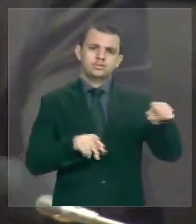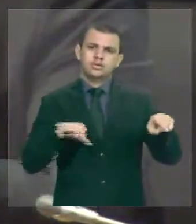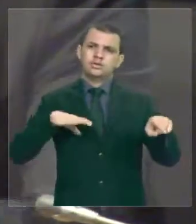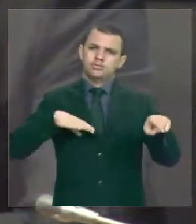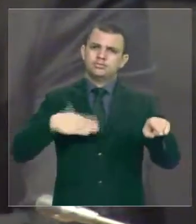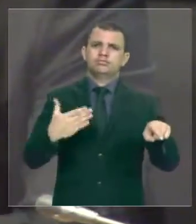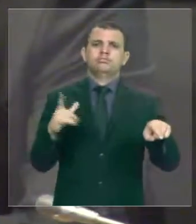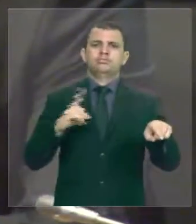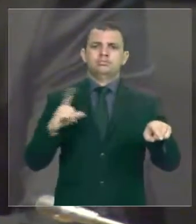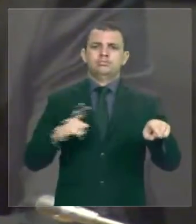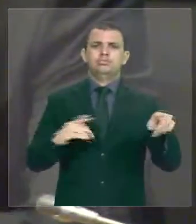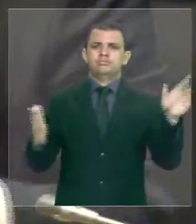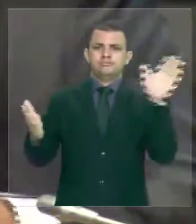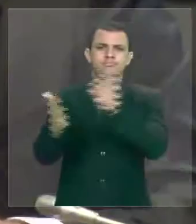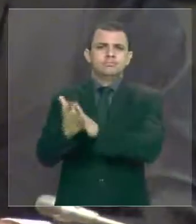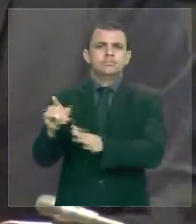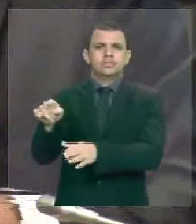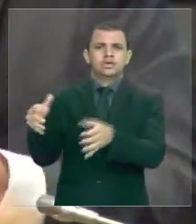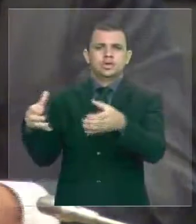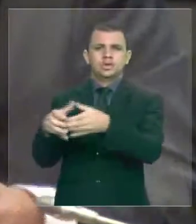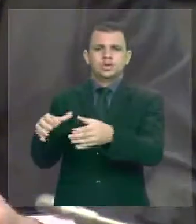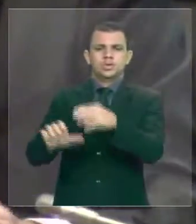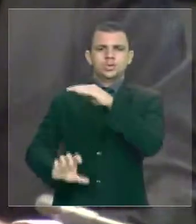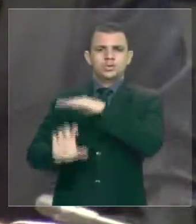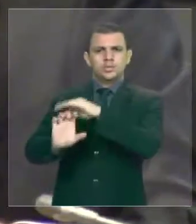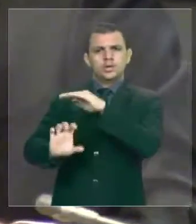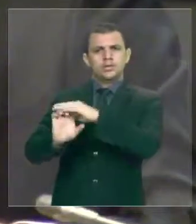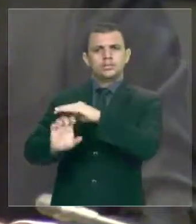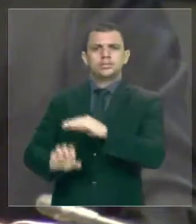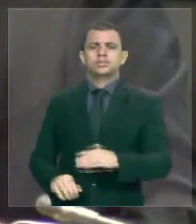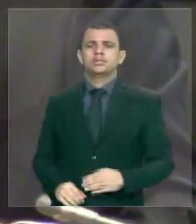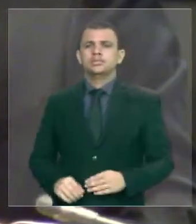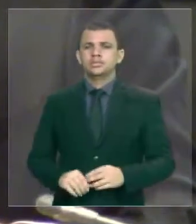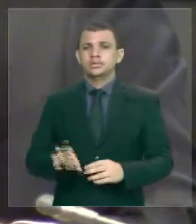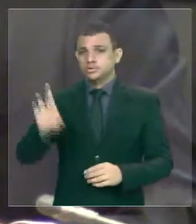de enfrentar esses empresários